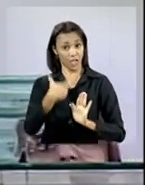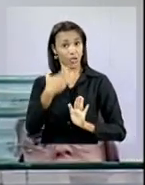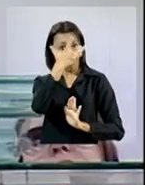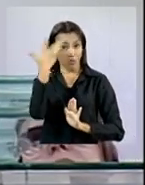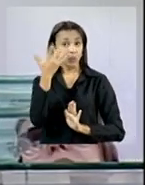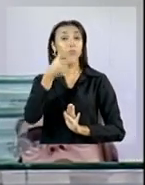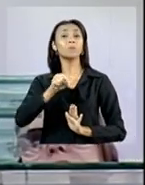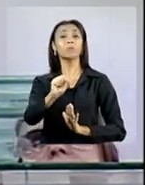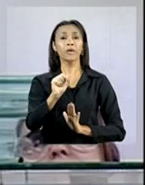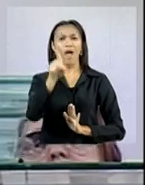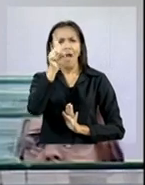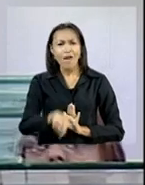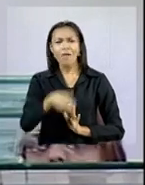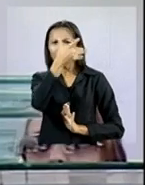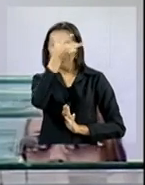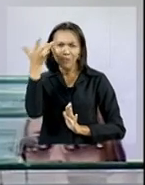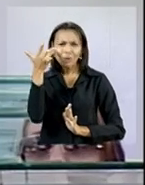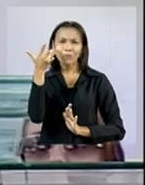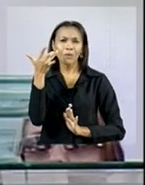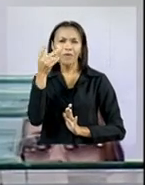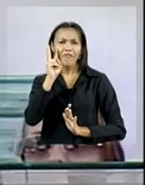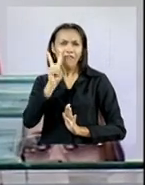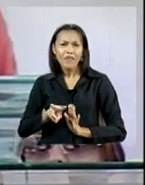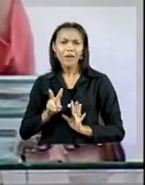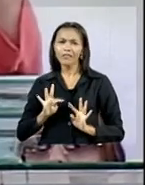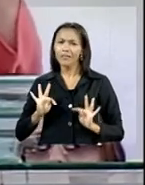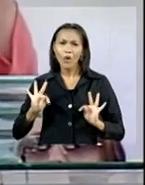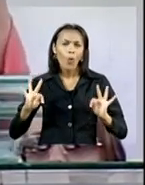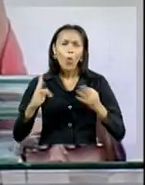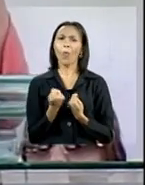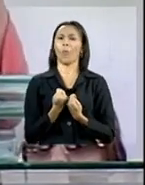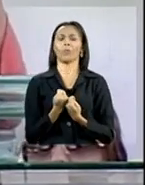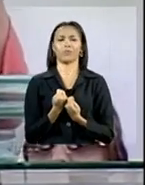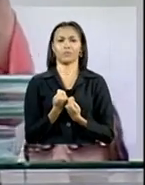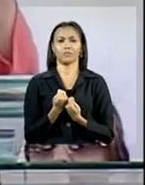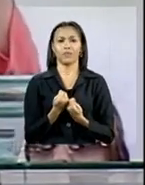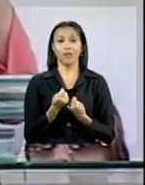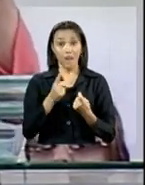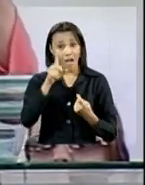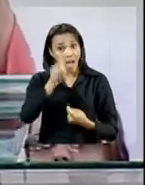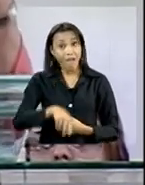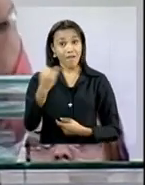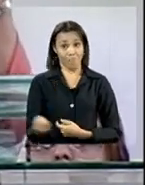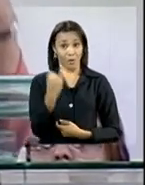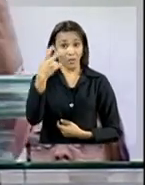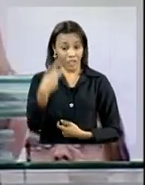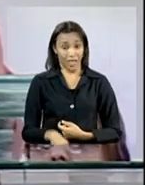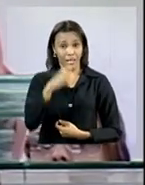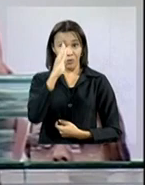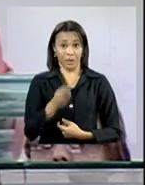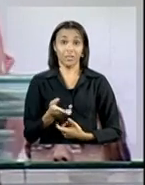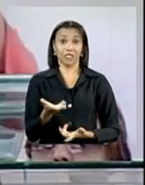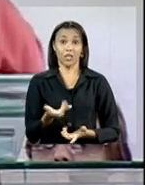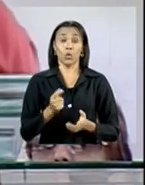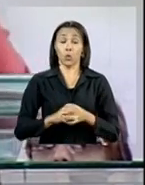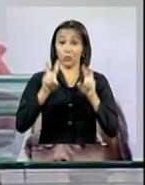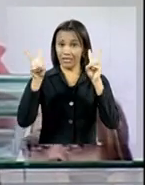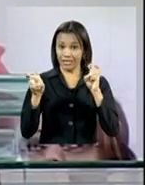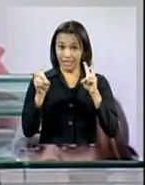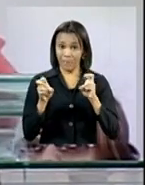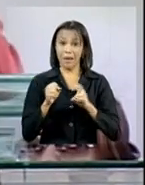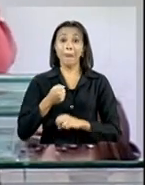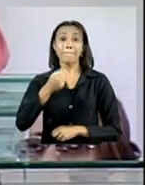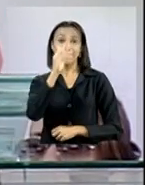ela ser uma pessoa inteira daí Porque a importância que no Brasil sorridente nós